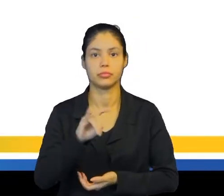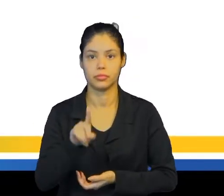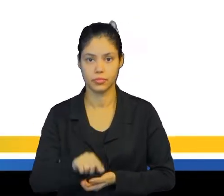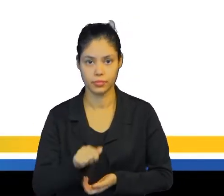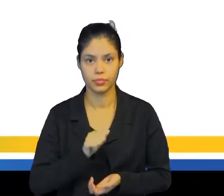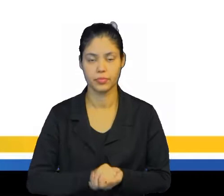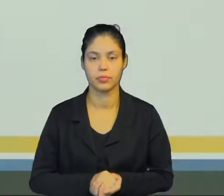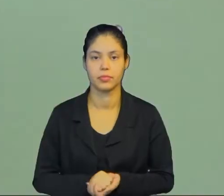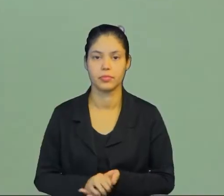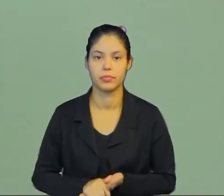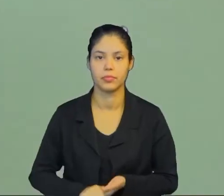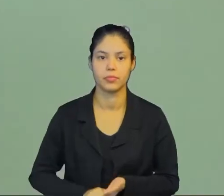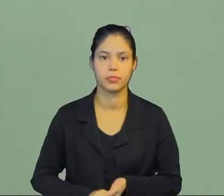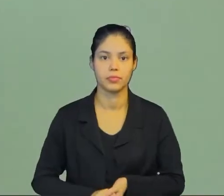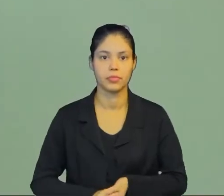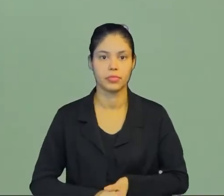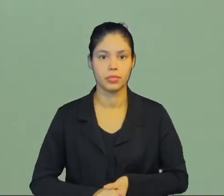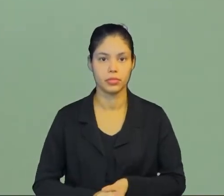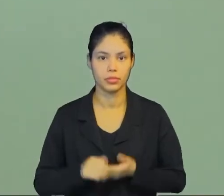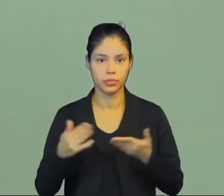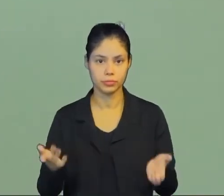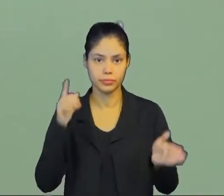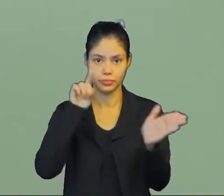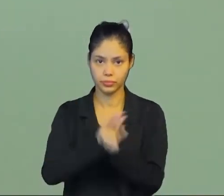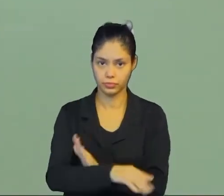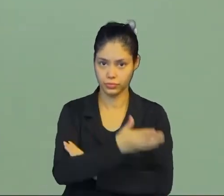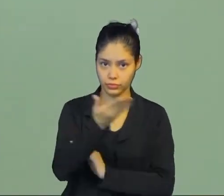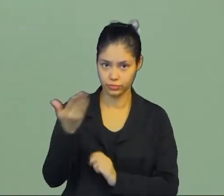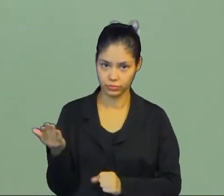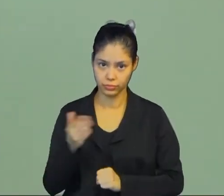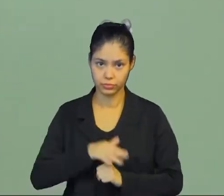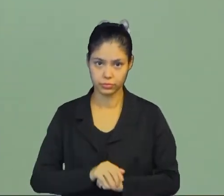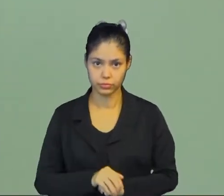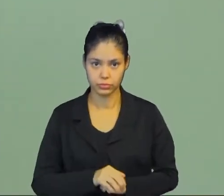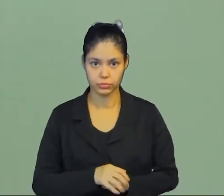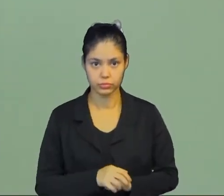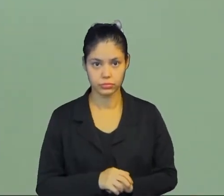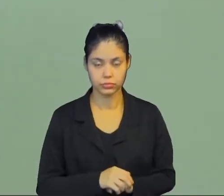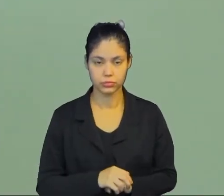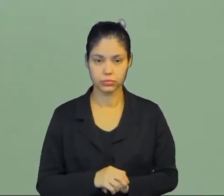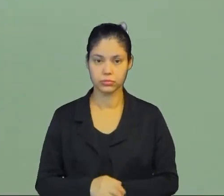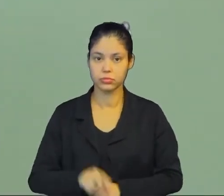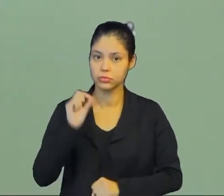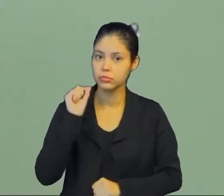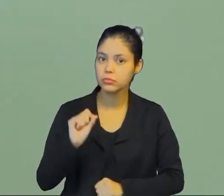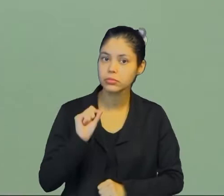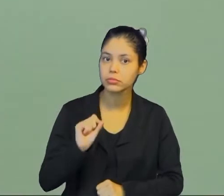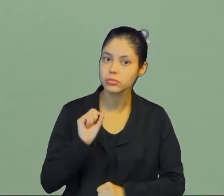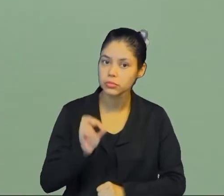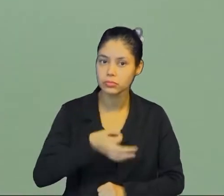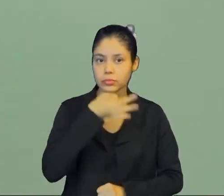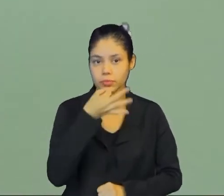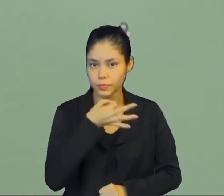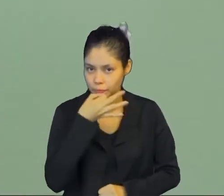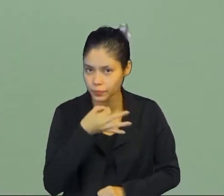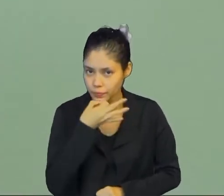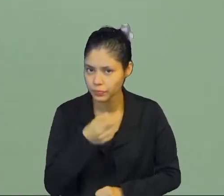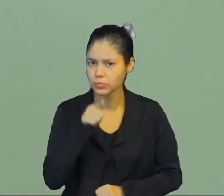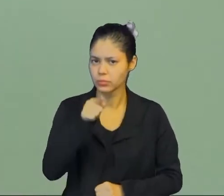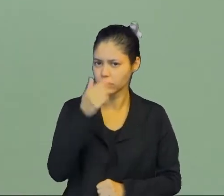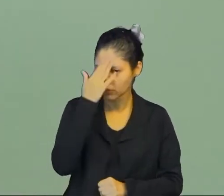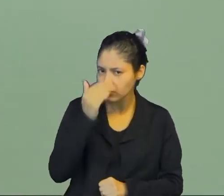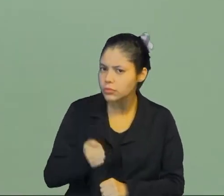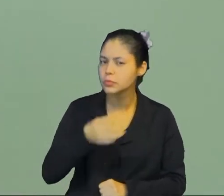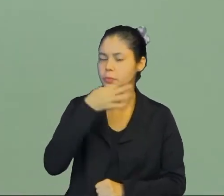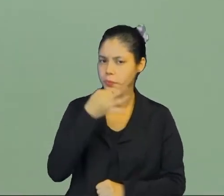atriz. E aí eu pergunto para vocês, o que é opinar? Você